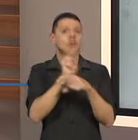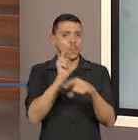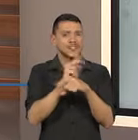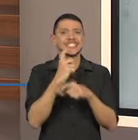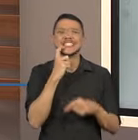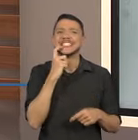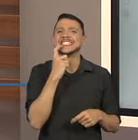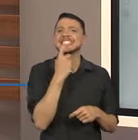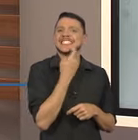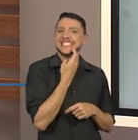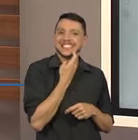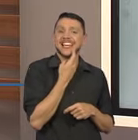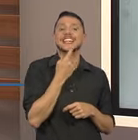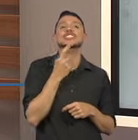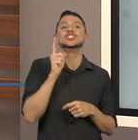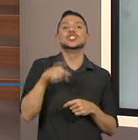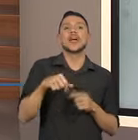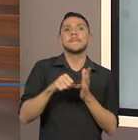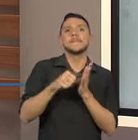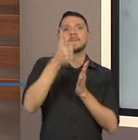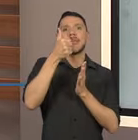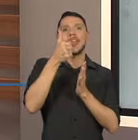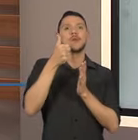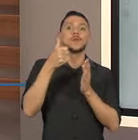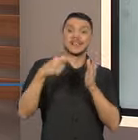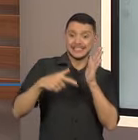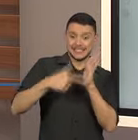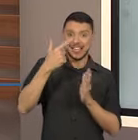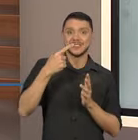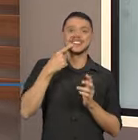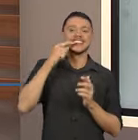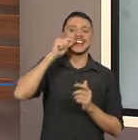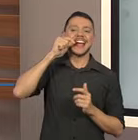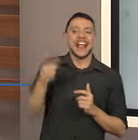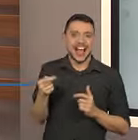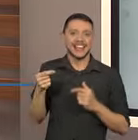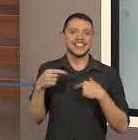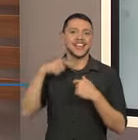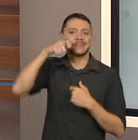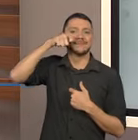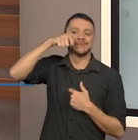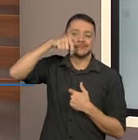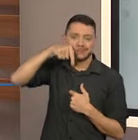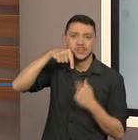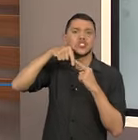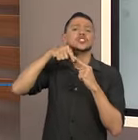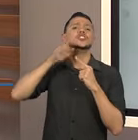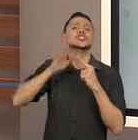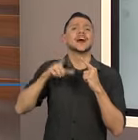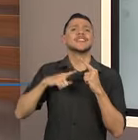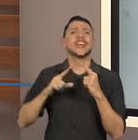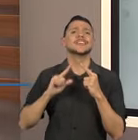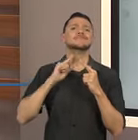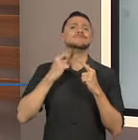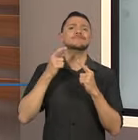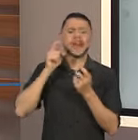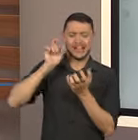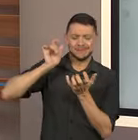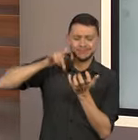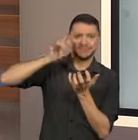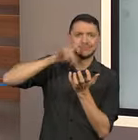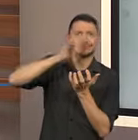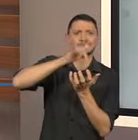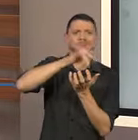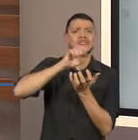nascer já vai estar cariado. Tá bem? Então você vai ter outro problema. Tá bom? Então, assim, manutenção da saúde dos dentes